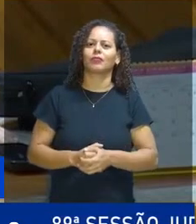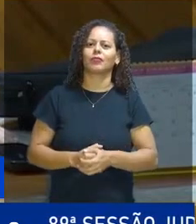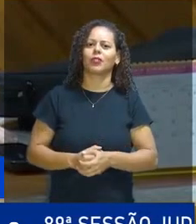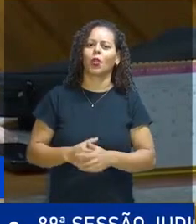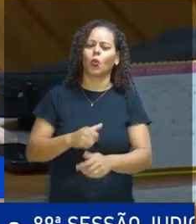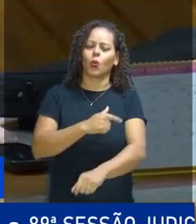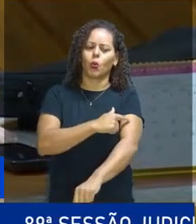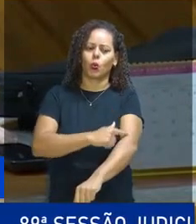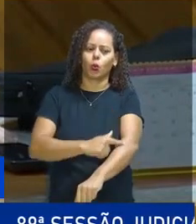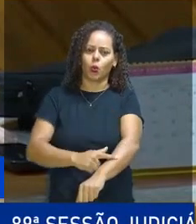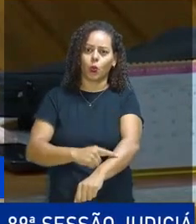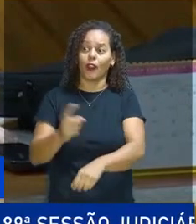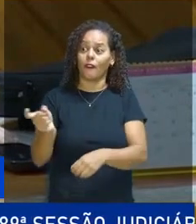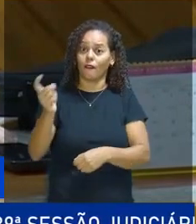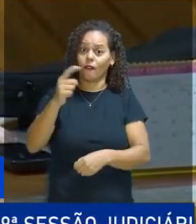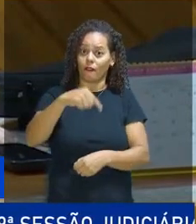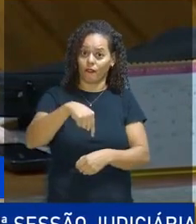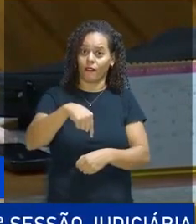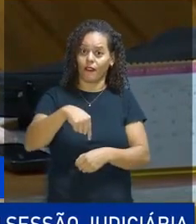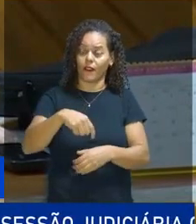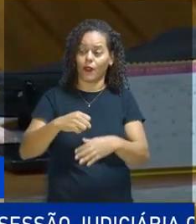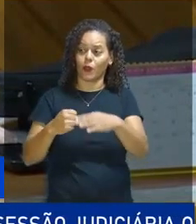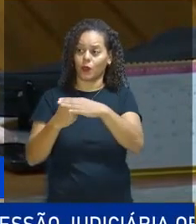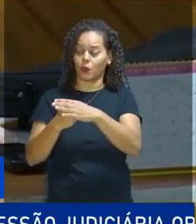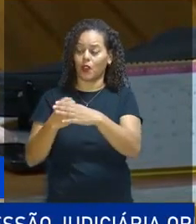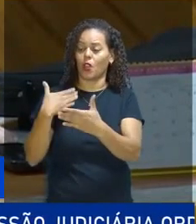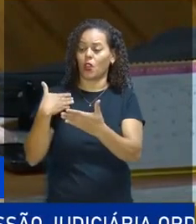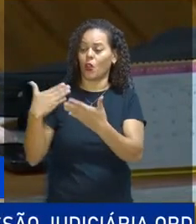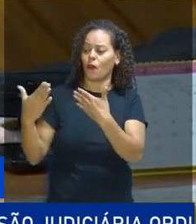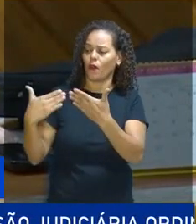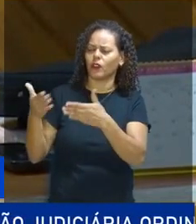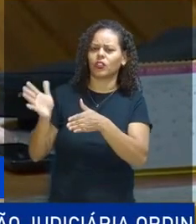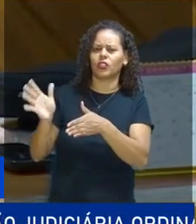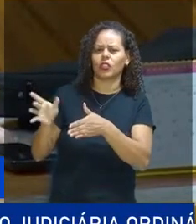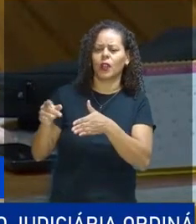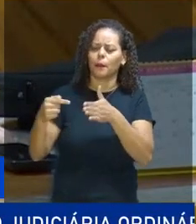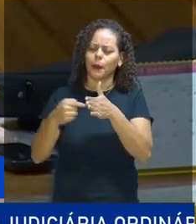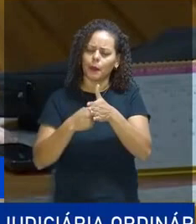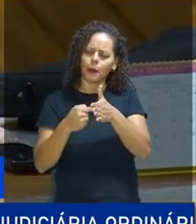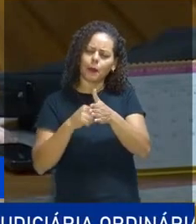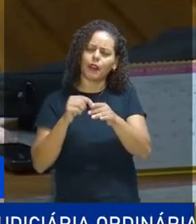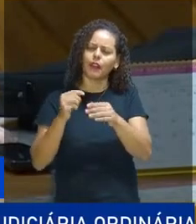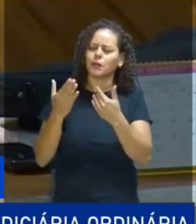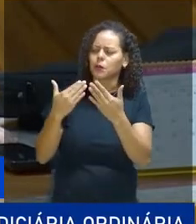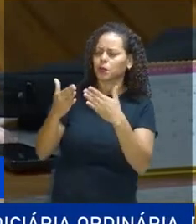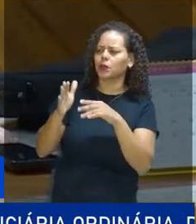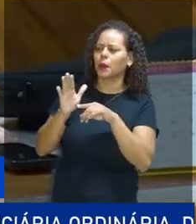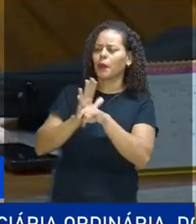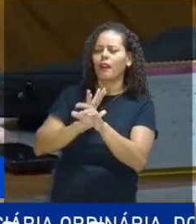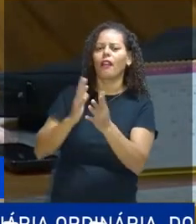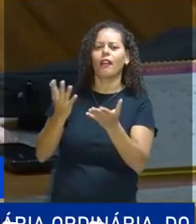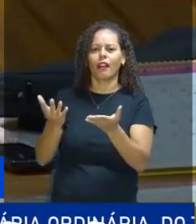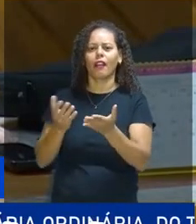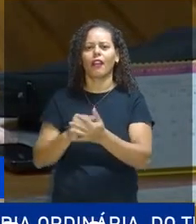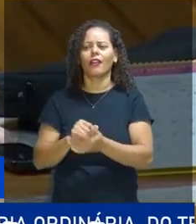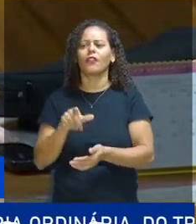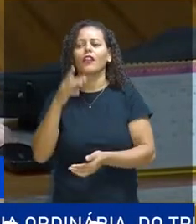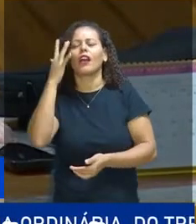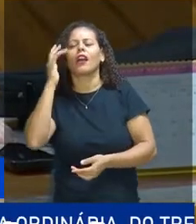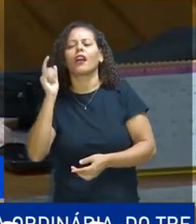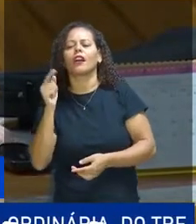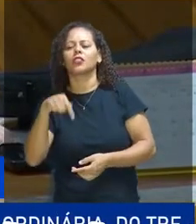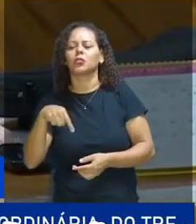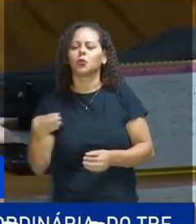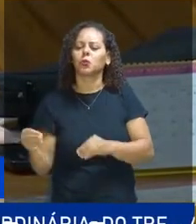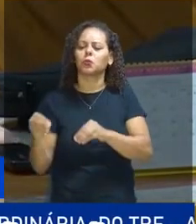cá, para o tribunal, ele trocou ideias comigo, inclusive, perguntando, Paulo, o que é que tu achas e tal. Eu estimulei